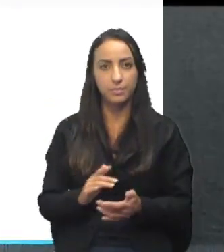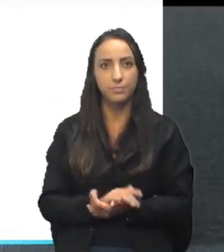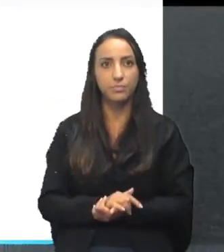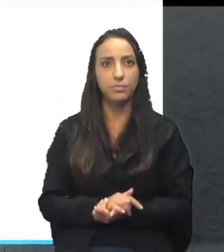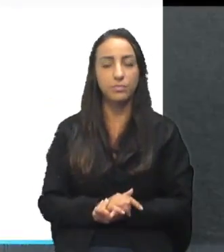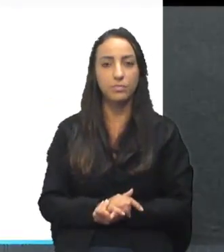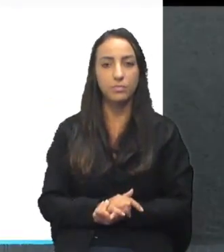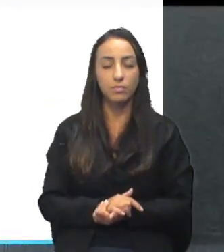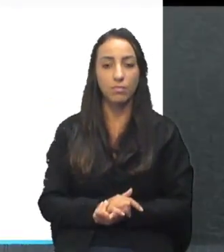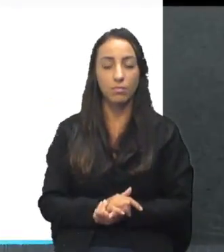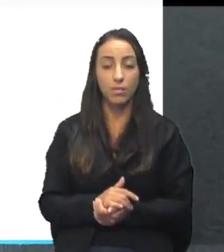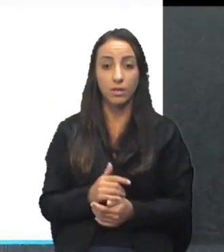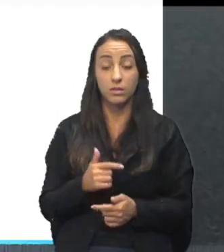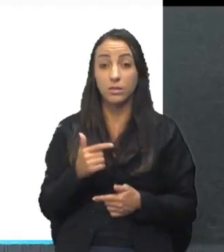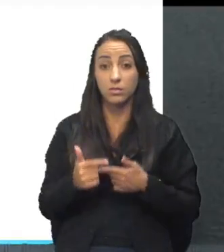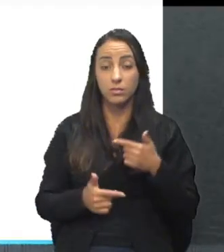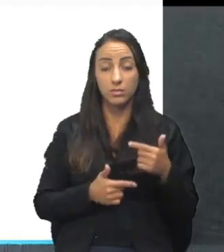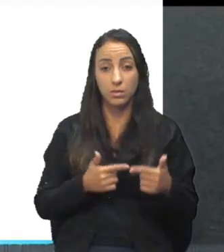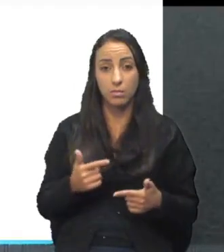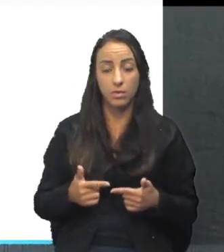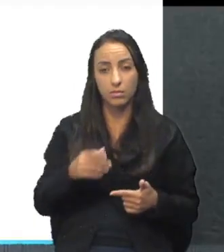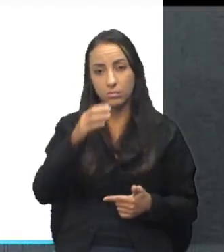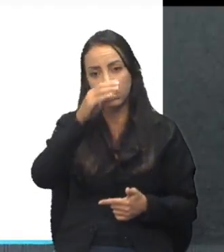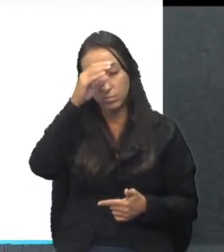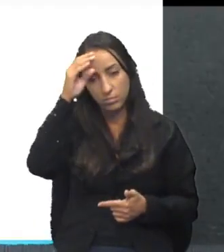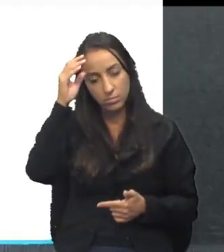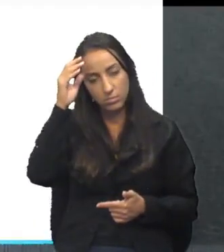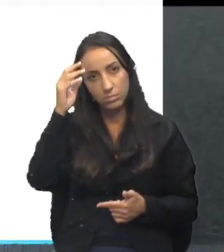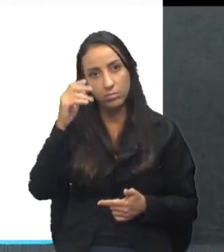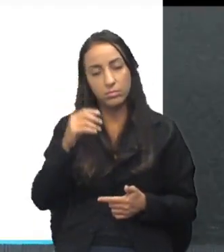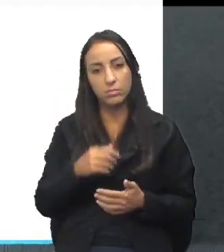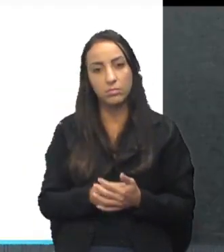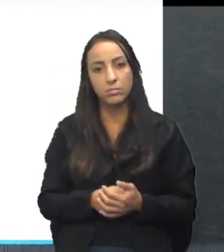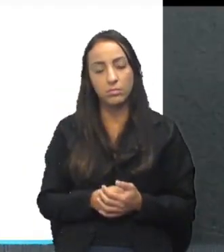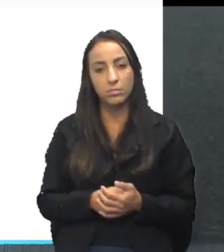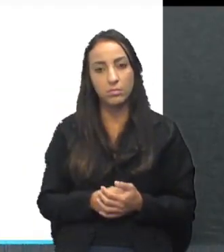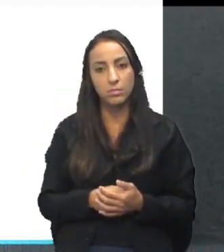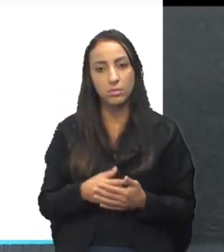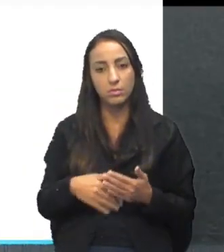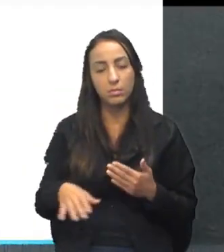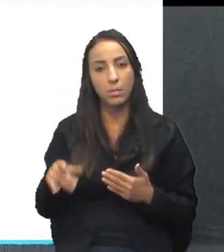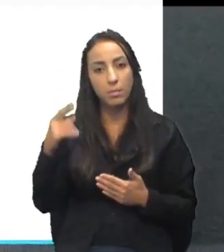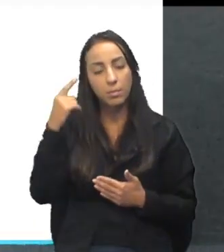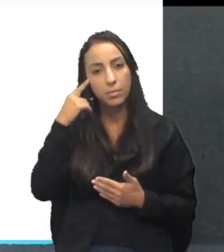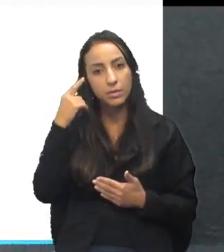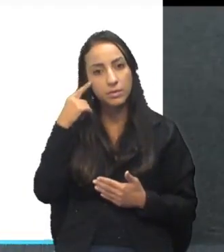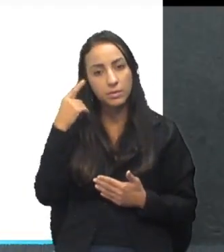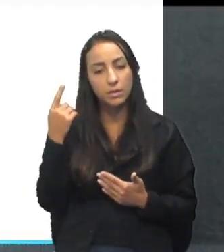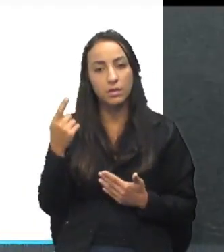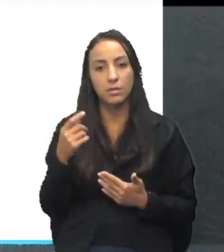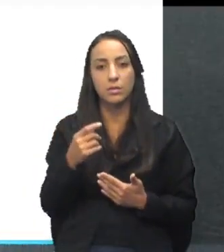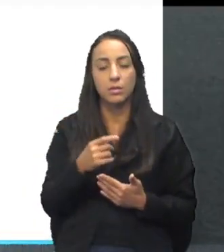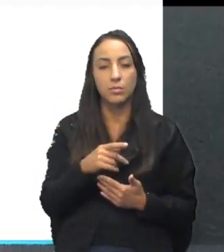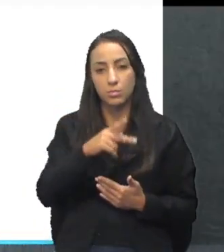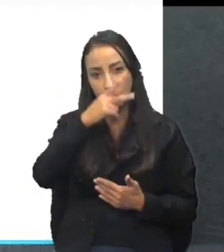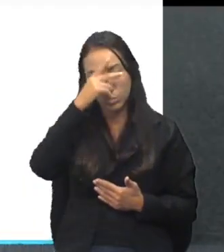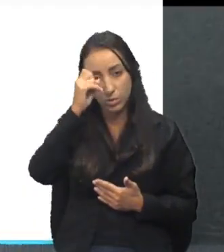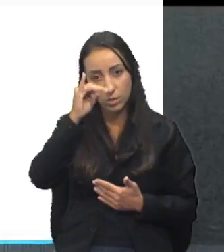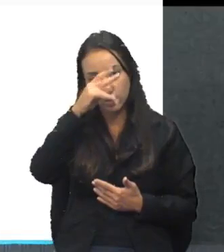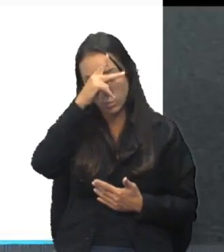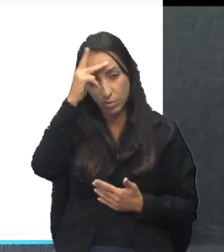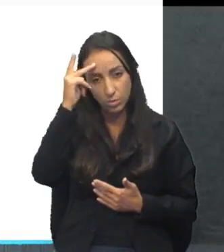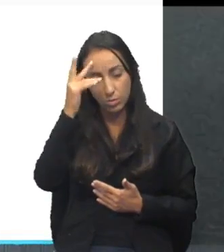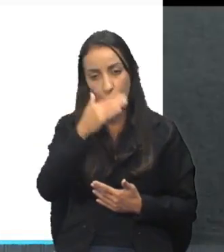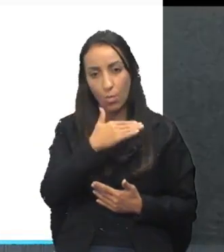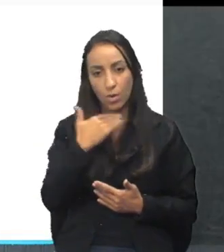O trabalho com pacientes hospitalizados nos leva, então, a pensar nesse assunto delicado que é a morte. Por isso,